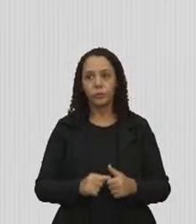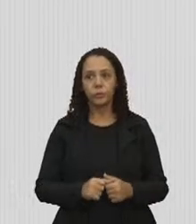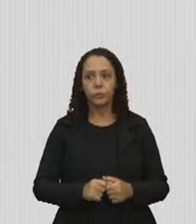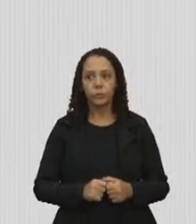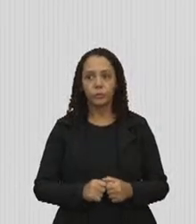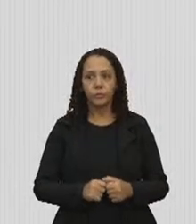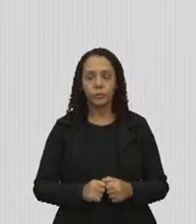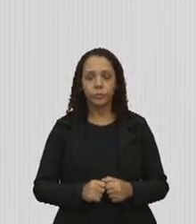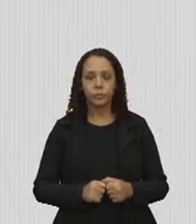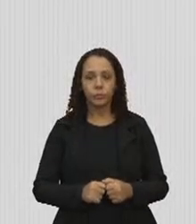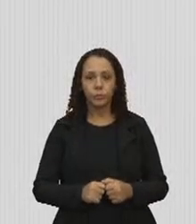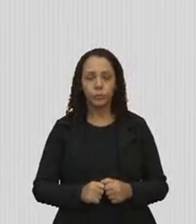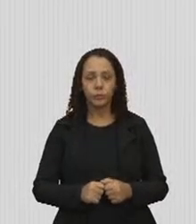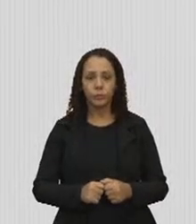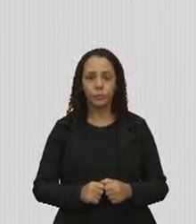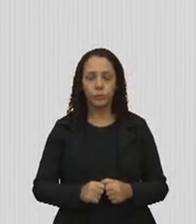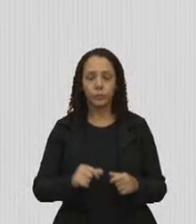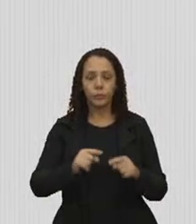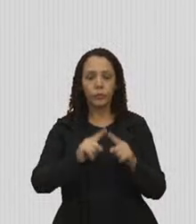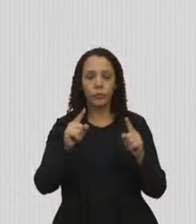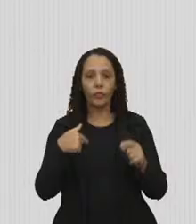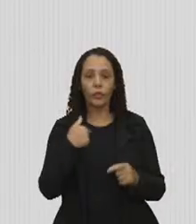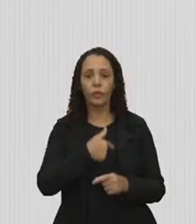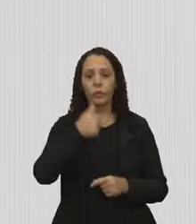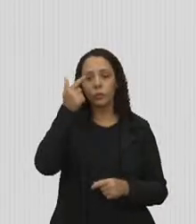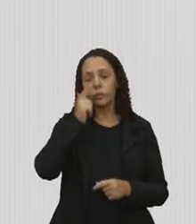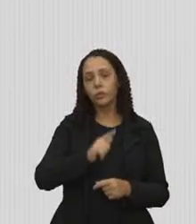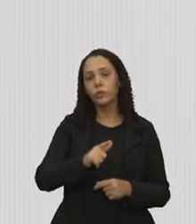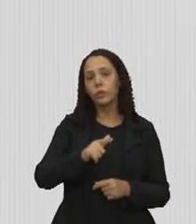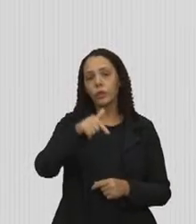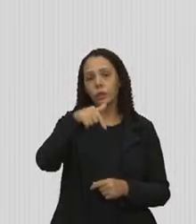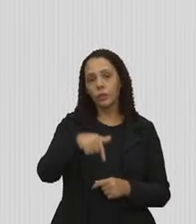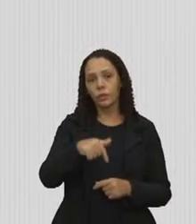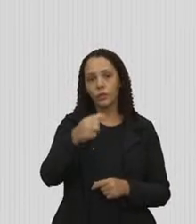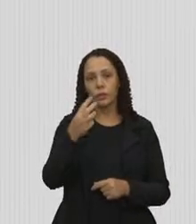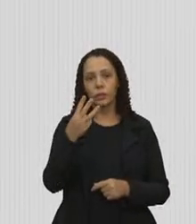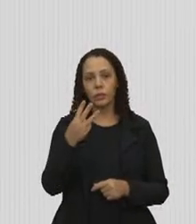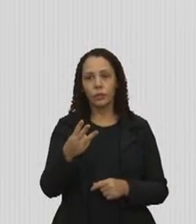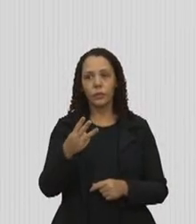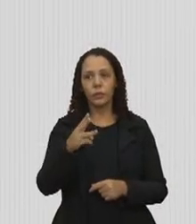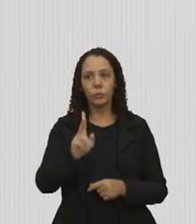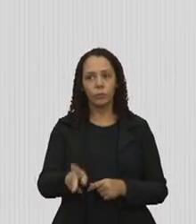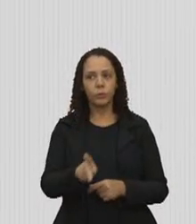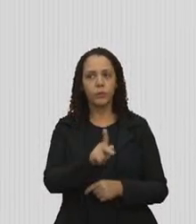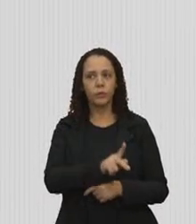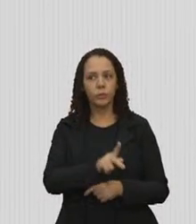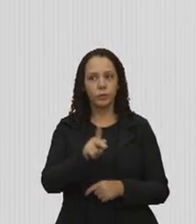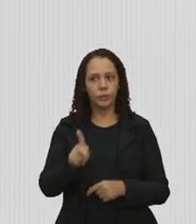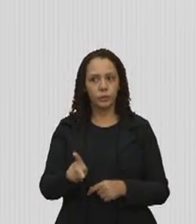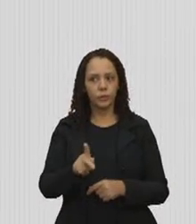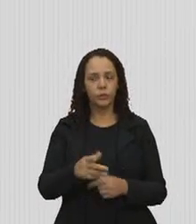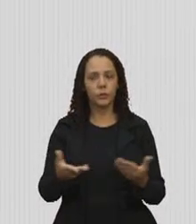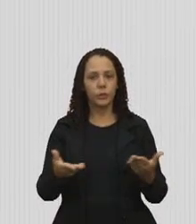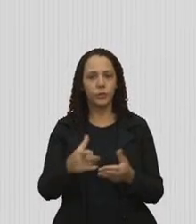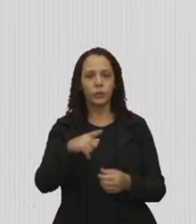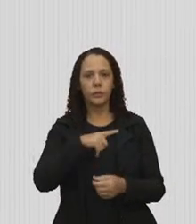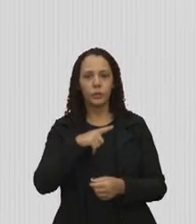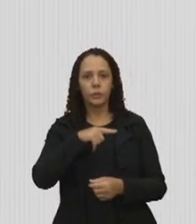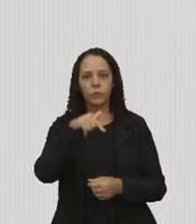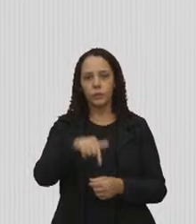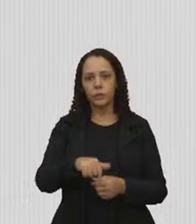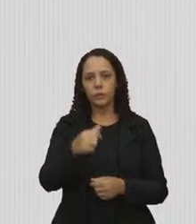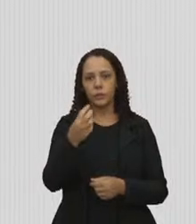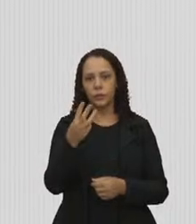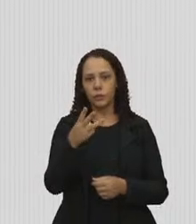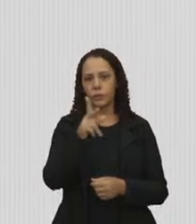Não está fácil. Mas a gente conseguiu ter 73 docentes. E hoje nós temos 73 docentes